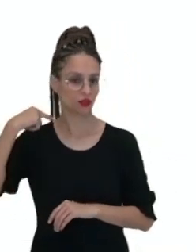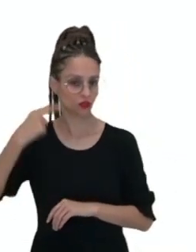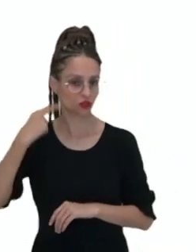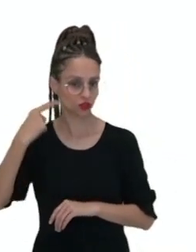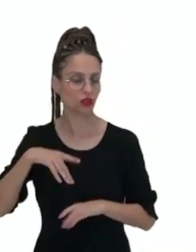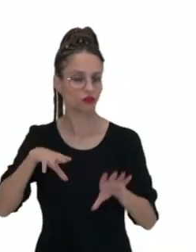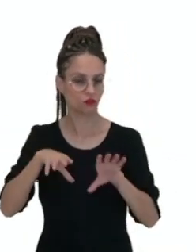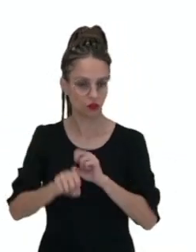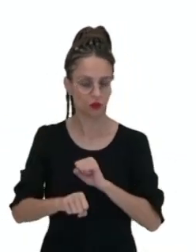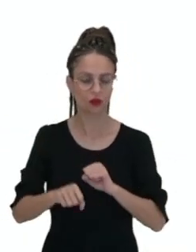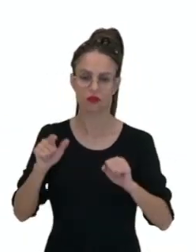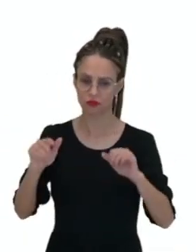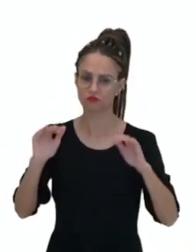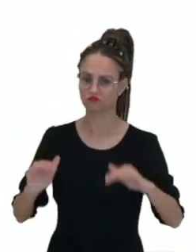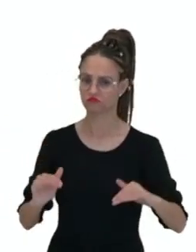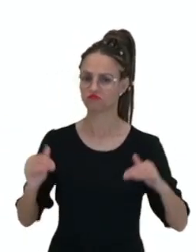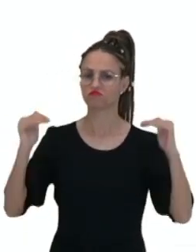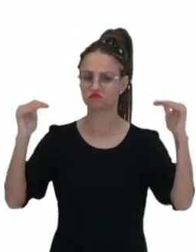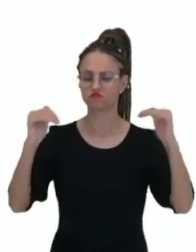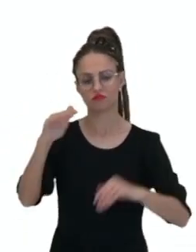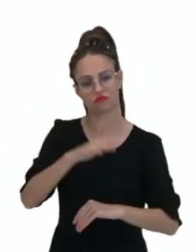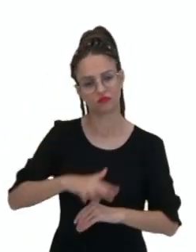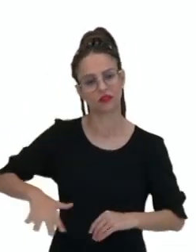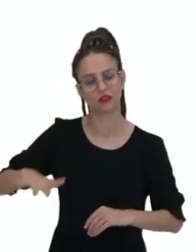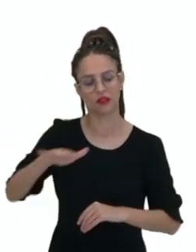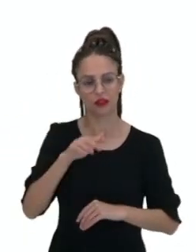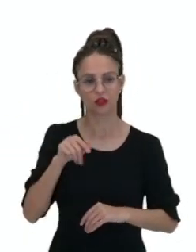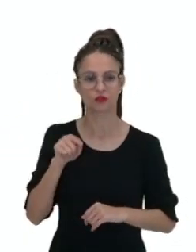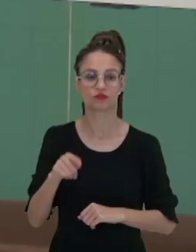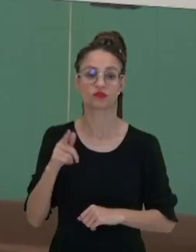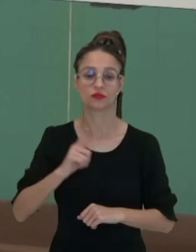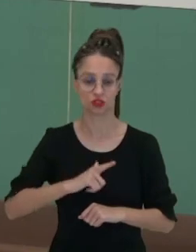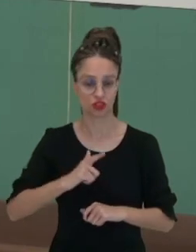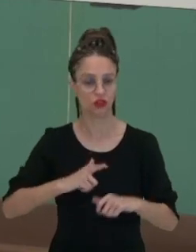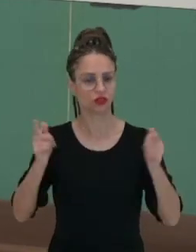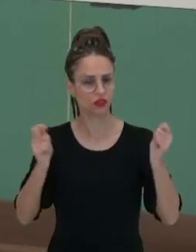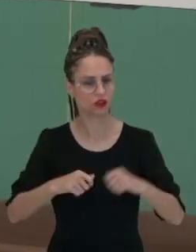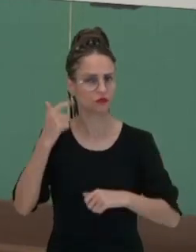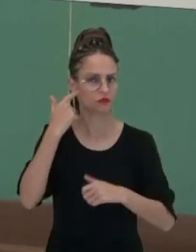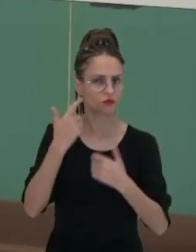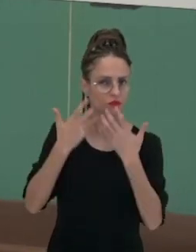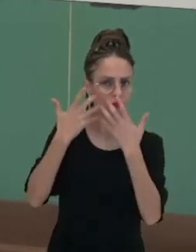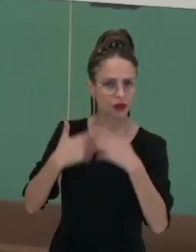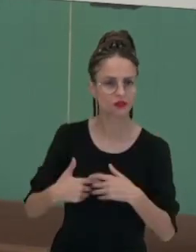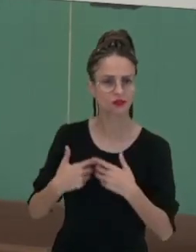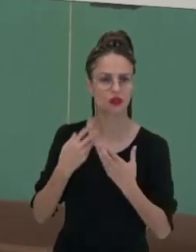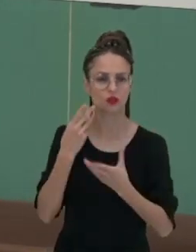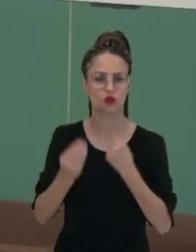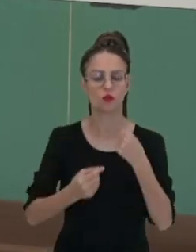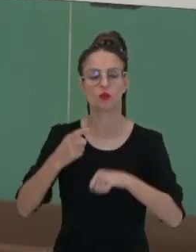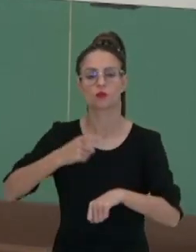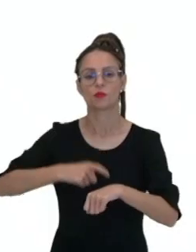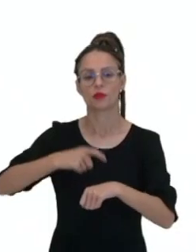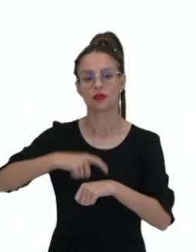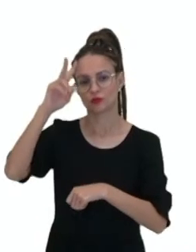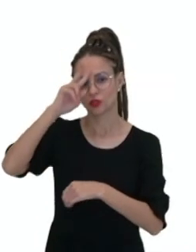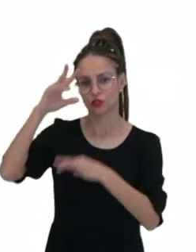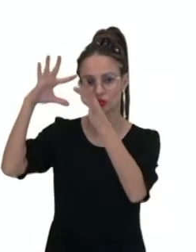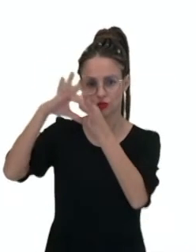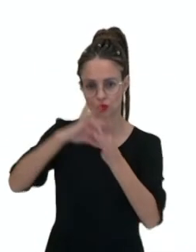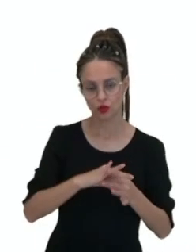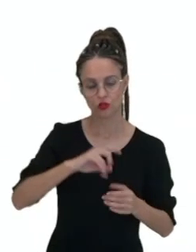Encontrava-se, né, numa posição central nesse cenário, tendo condições de pensar e analisar seu momento histórico sobre